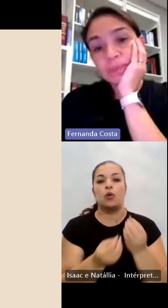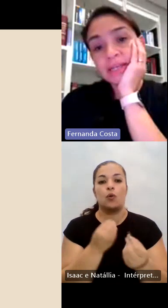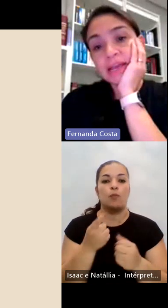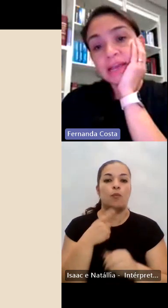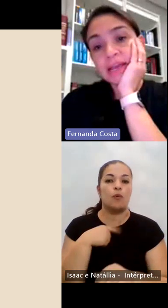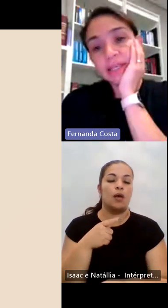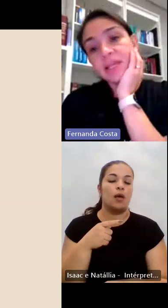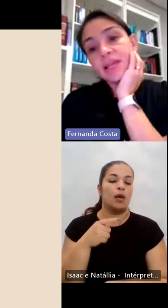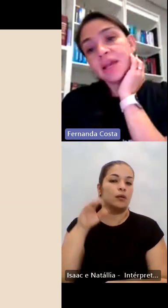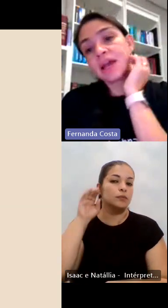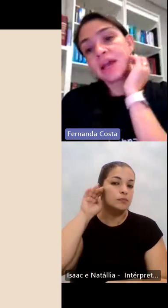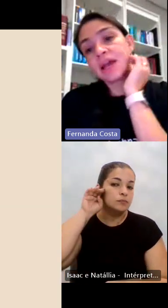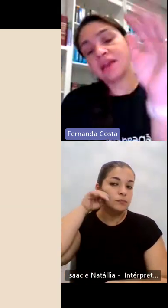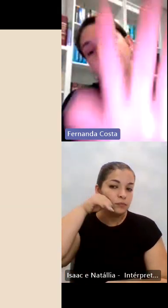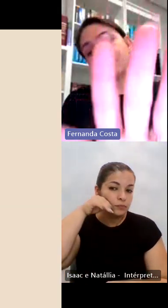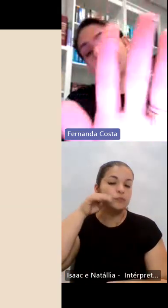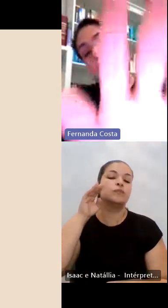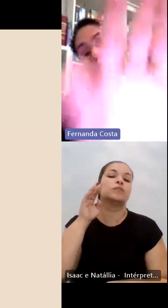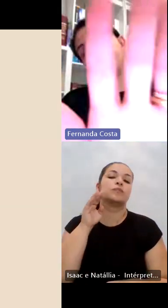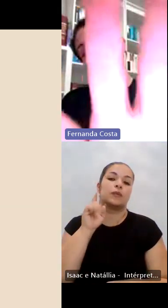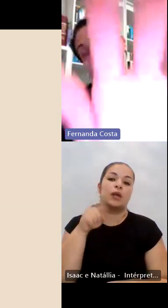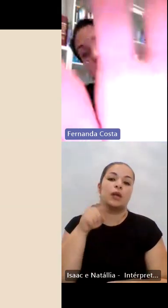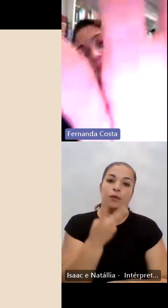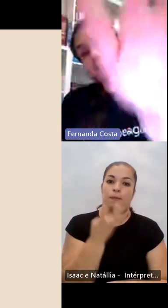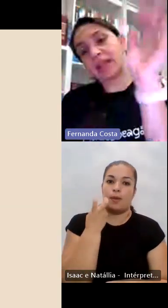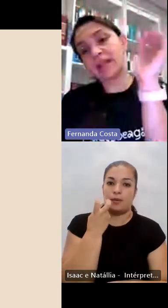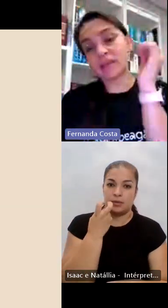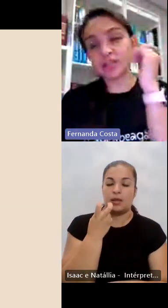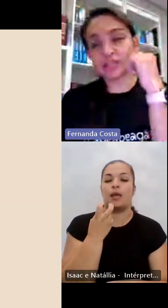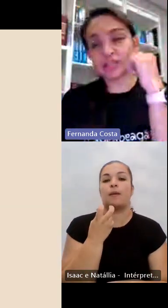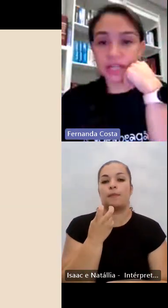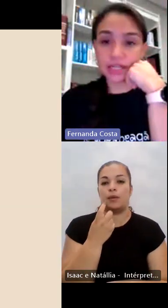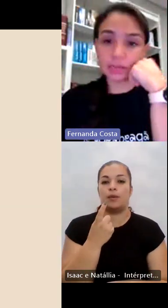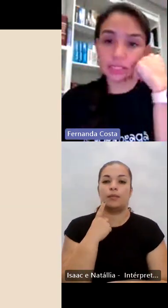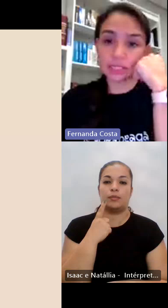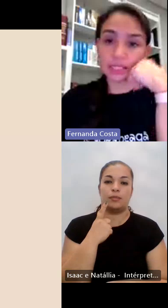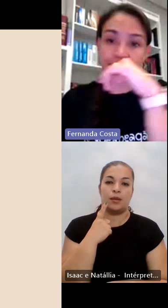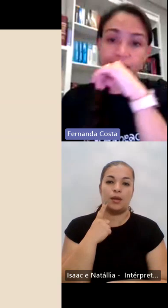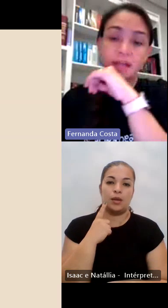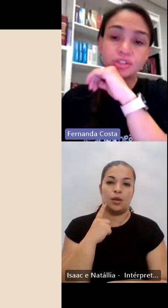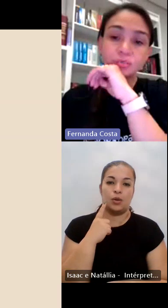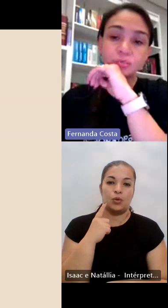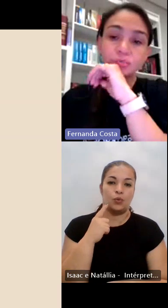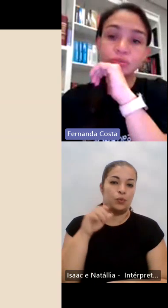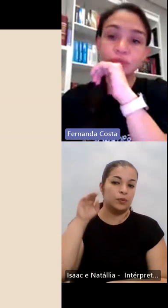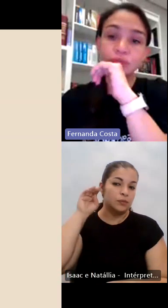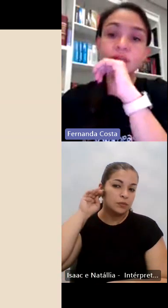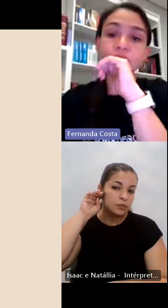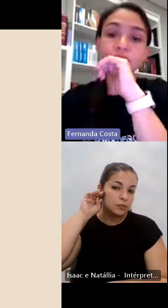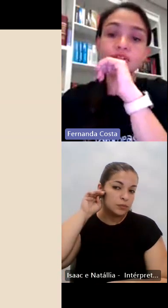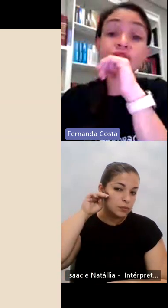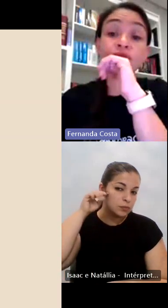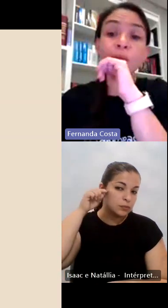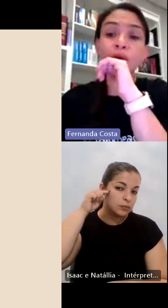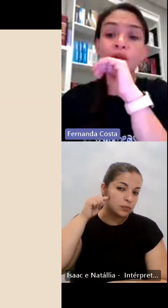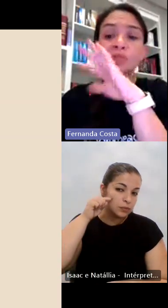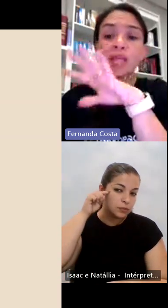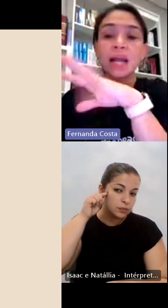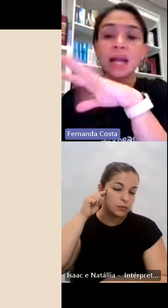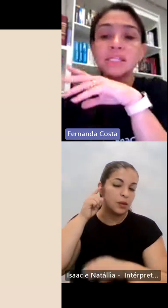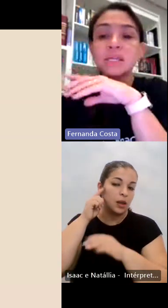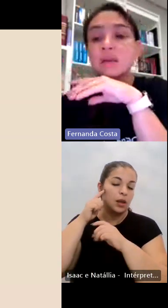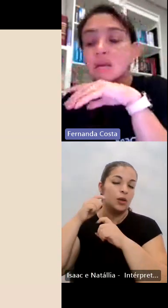gente percebe aqui mais internamente que estaríamos aqui essa parte dos ossículos, a gente vê um